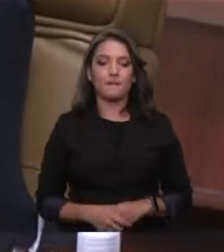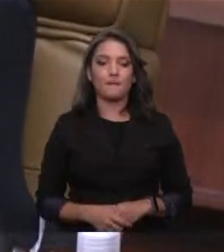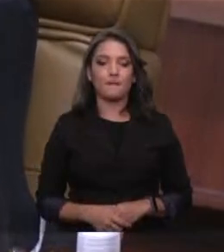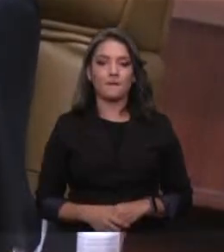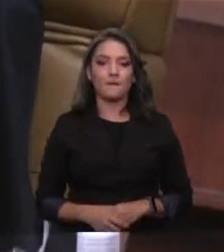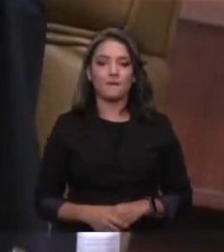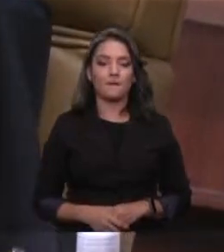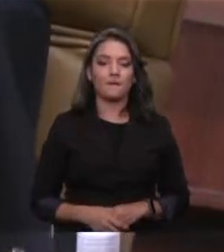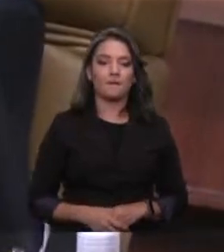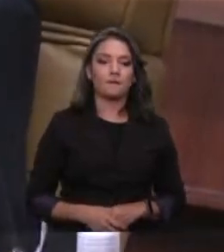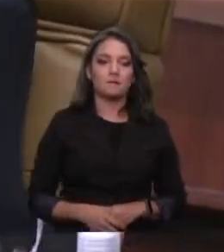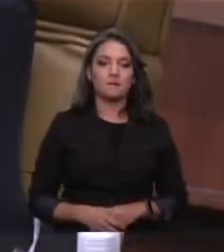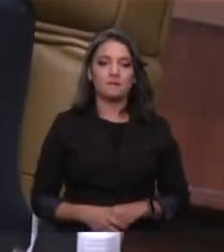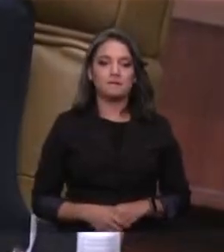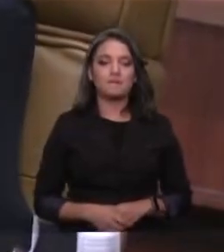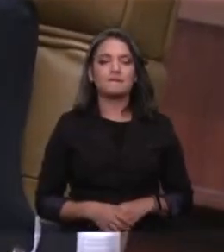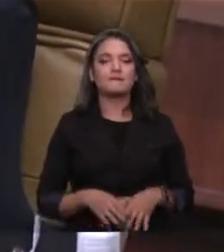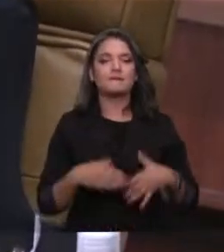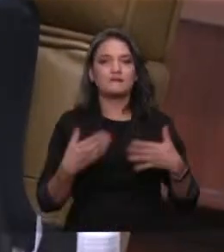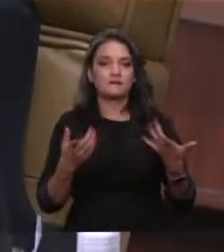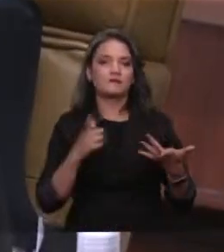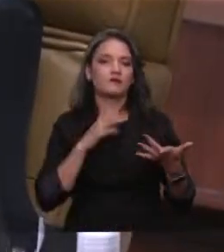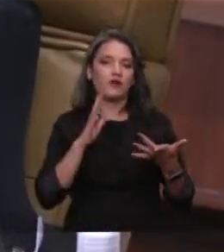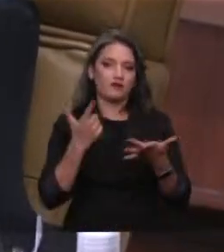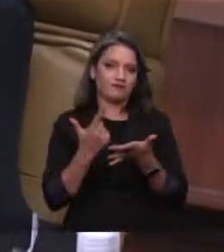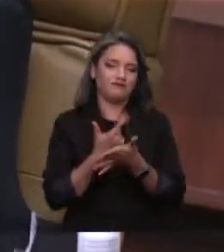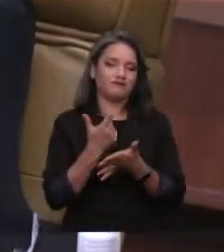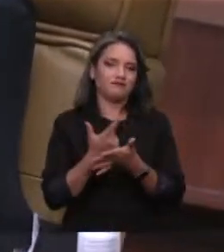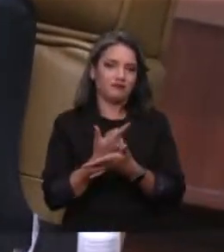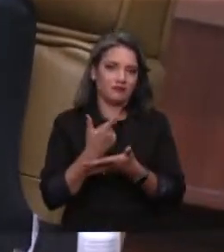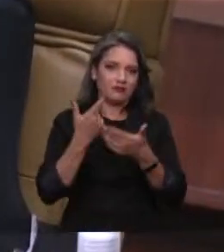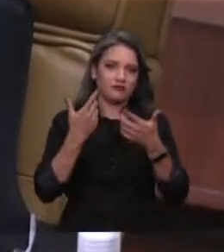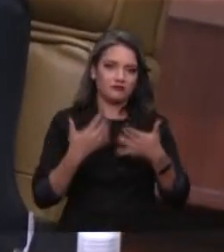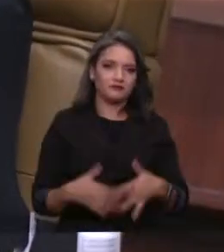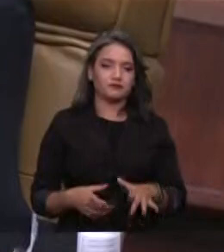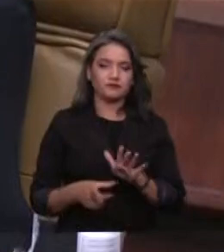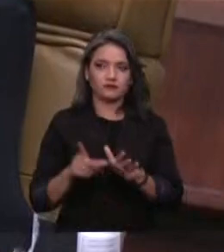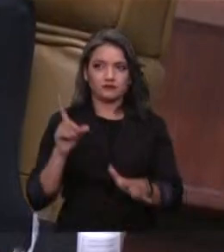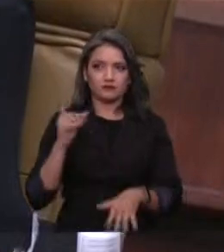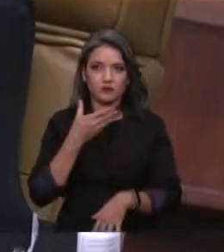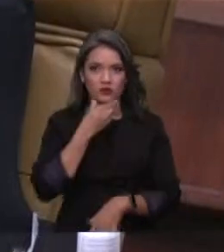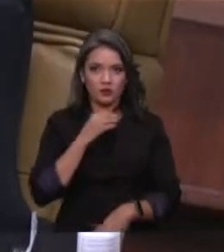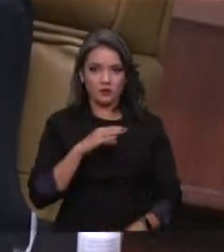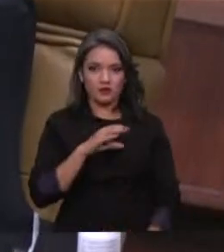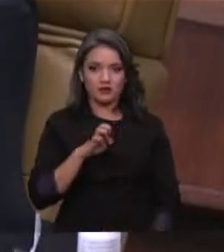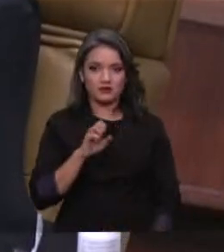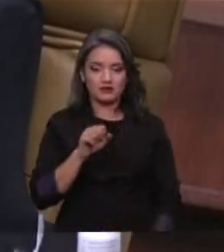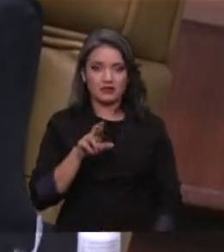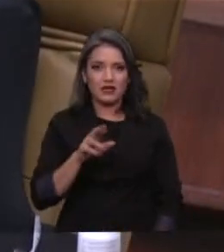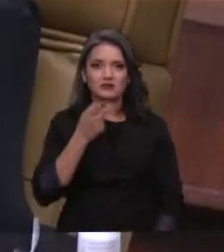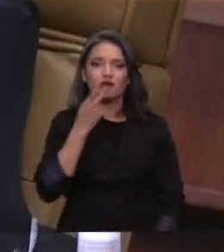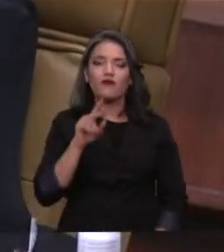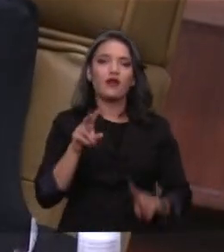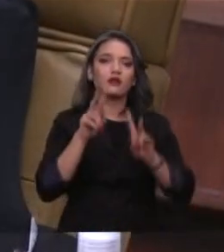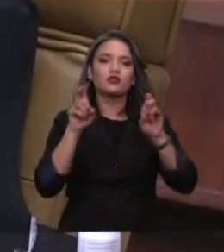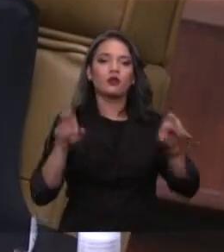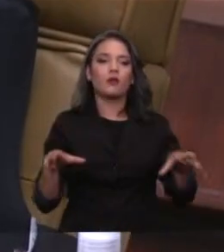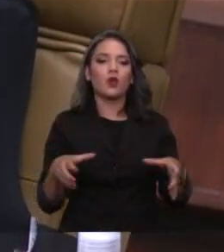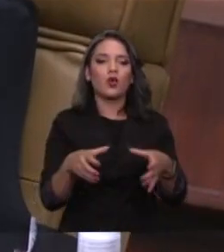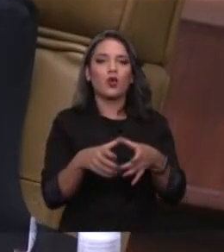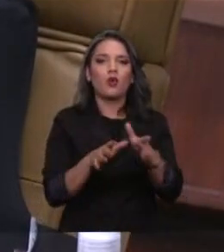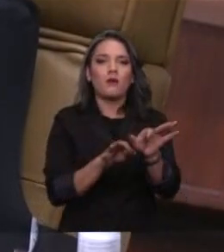Em sede doutrinária, César Roberto Bittencourt, ao abordar a questão da organização criminosa,